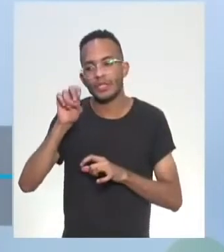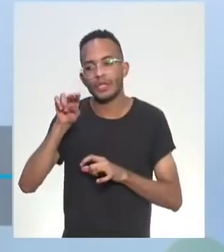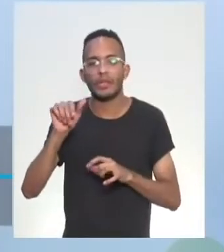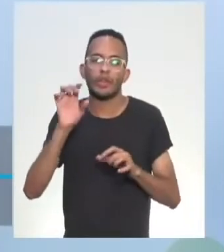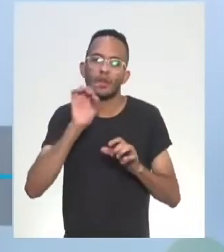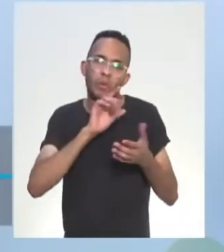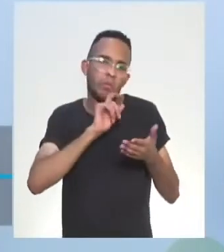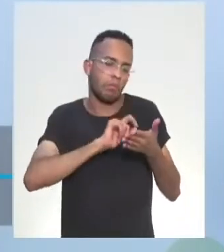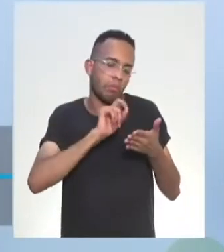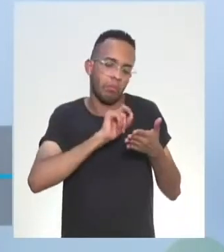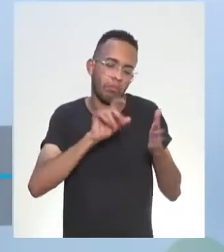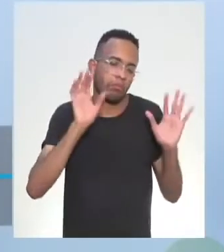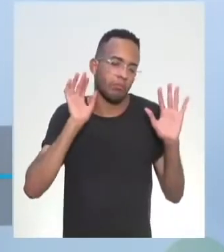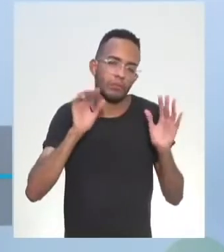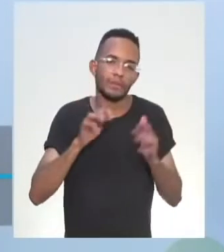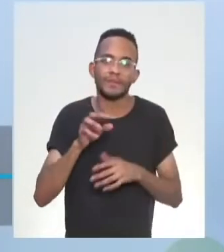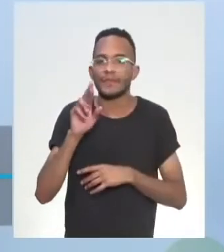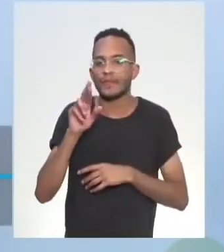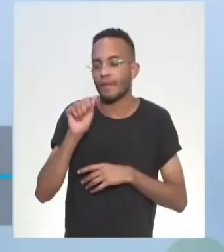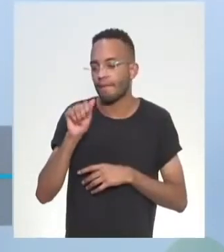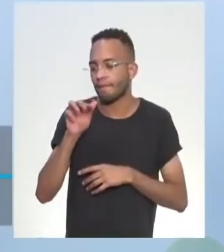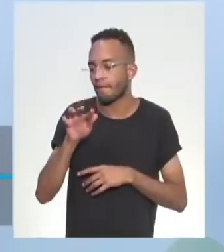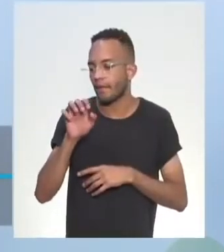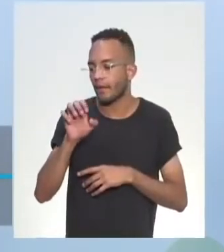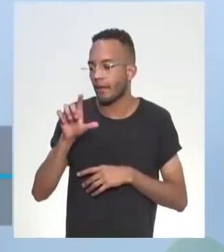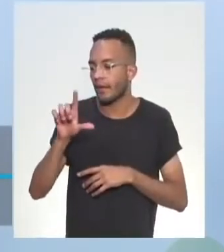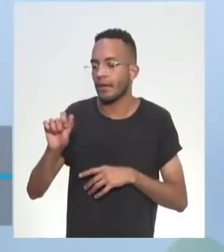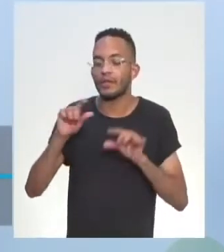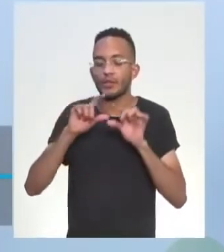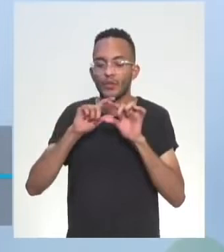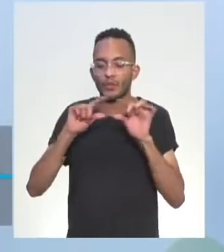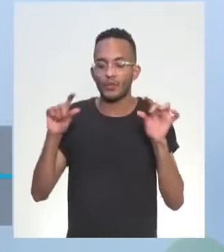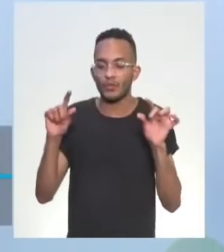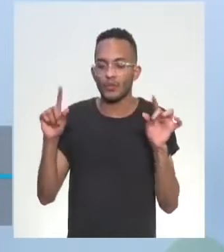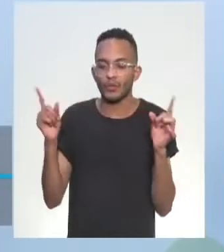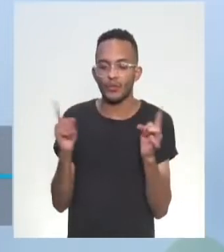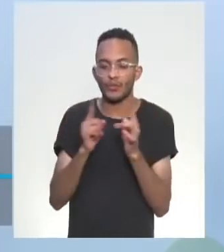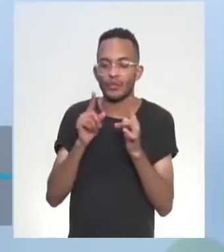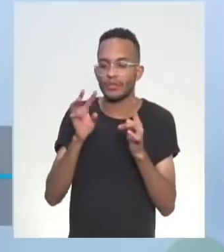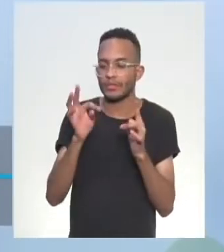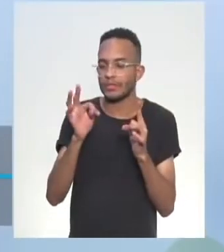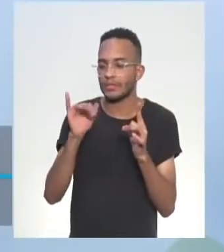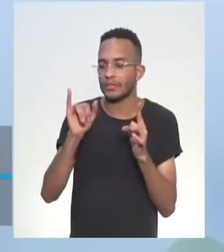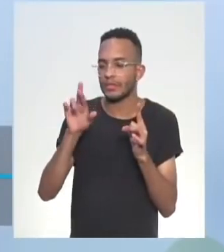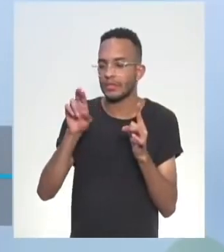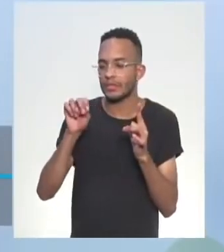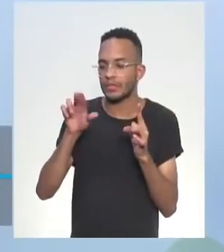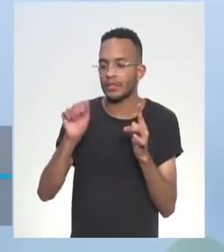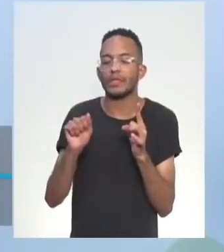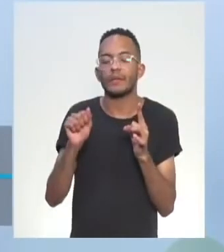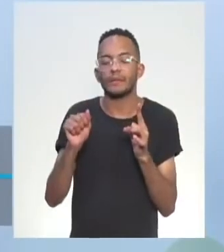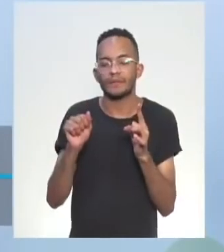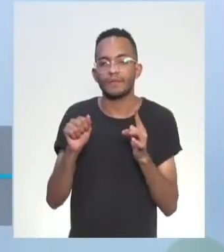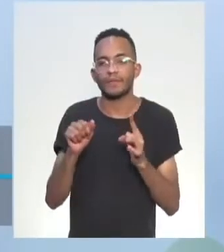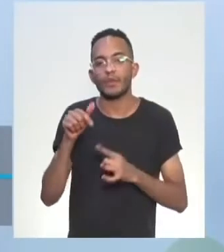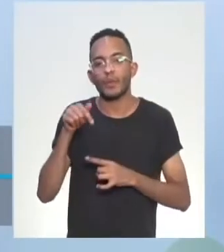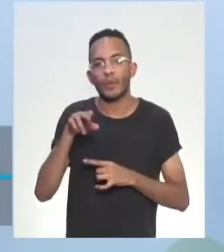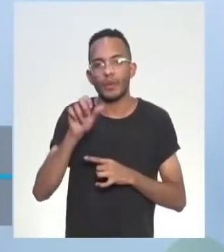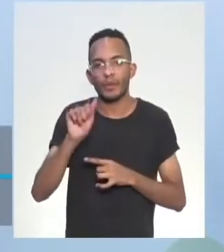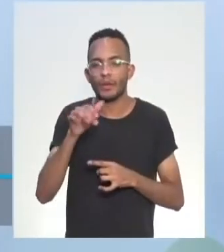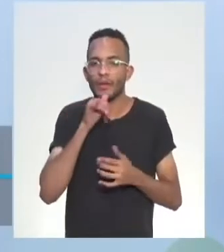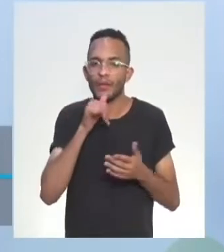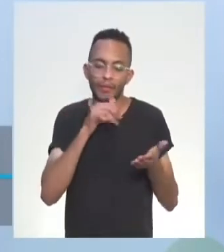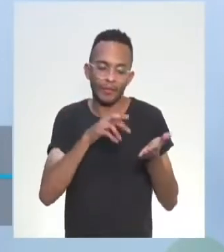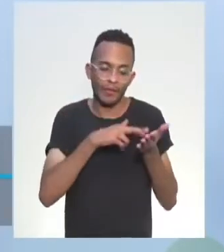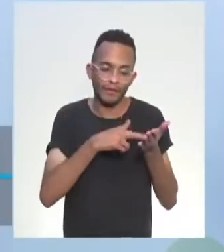escritos. A Rafaela. Tirinha, histórias curtas. A aluna Samara. Quadrinhos são